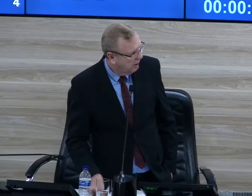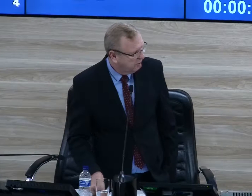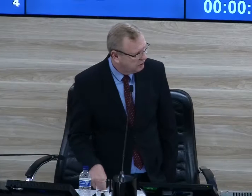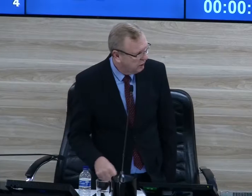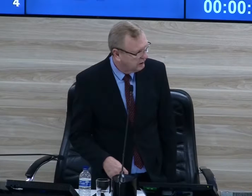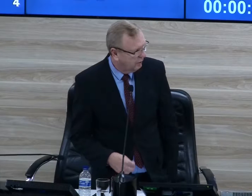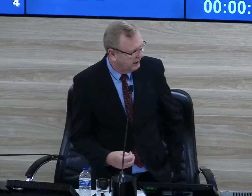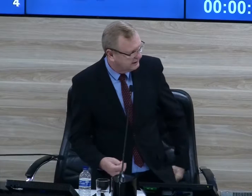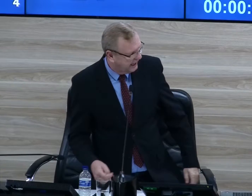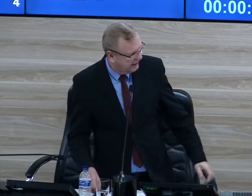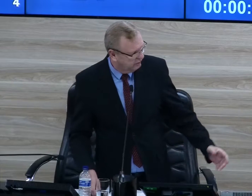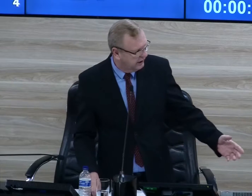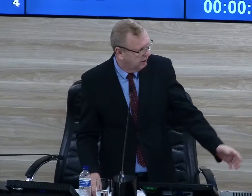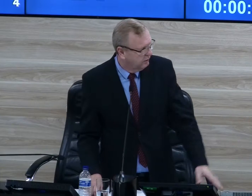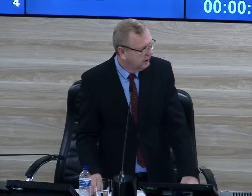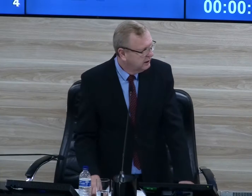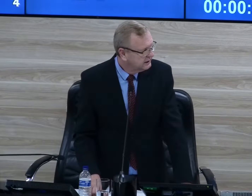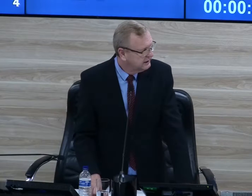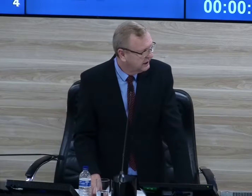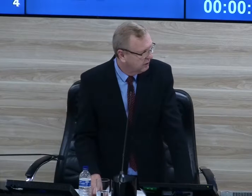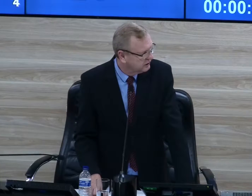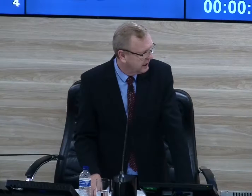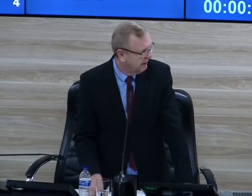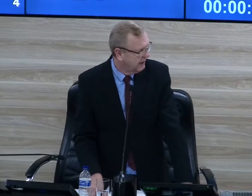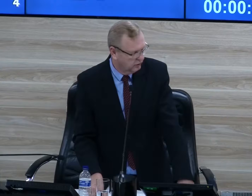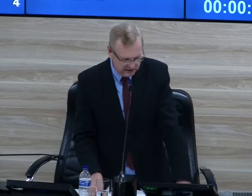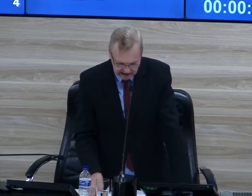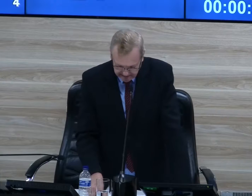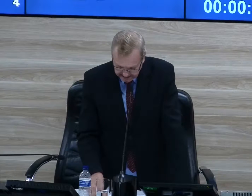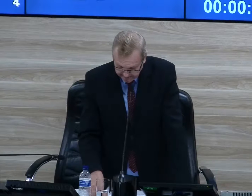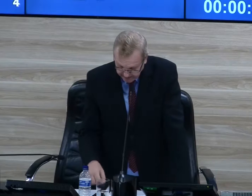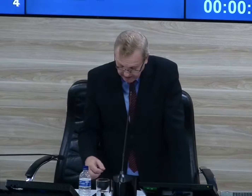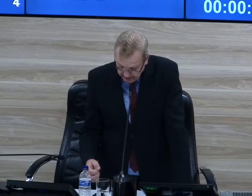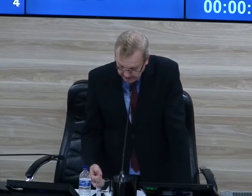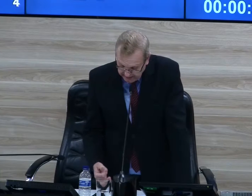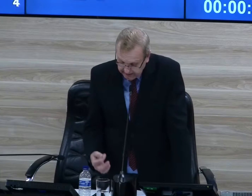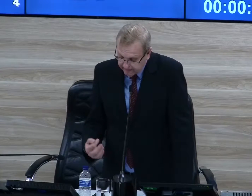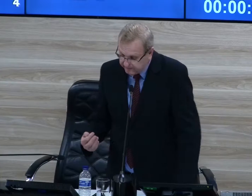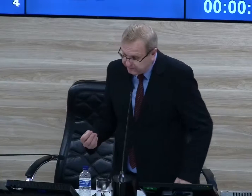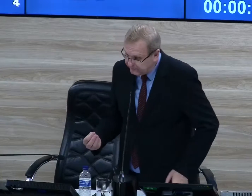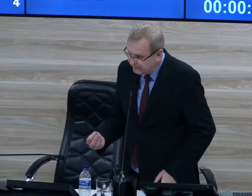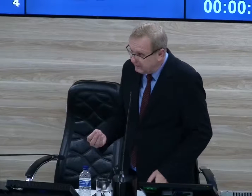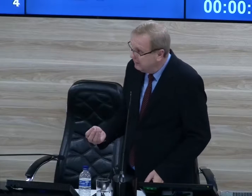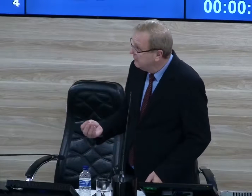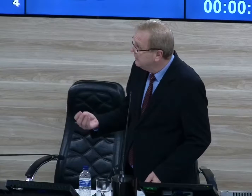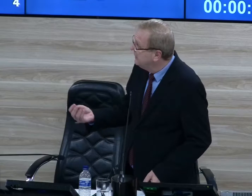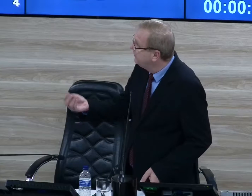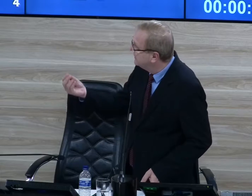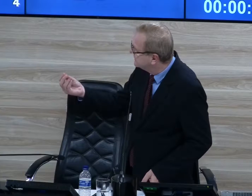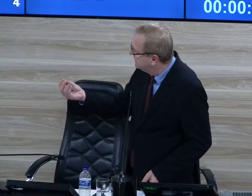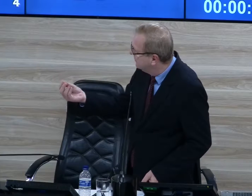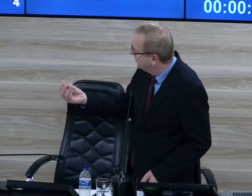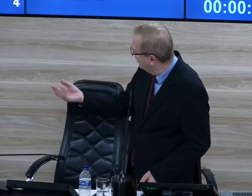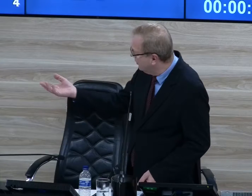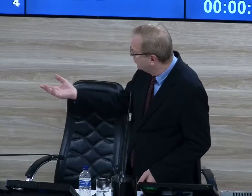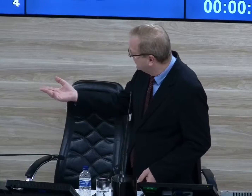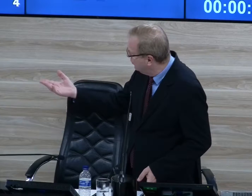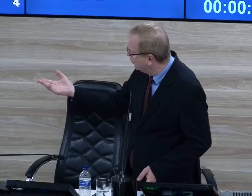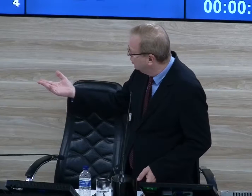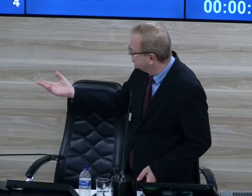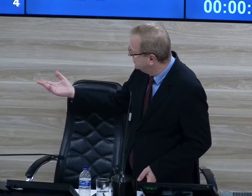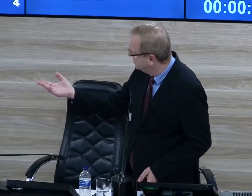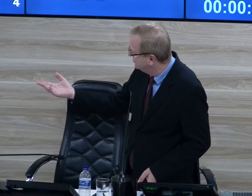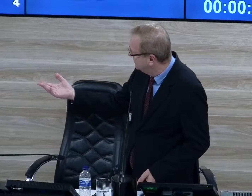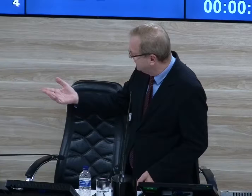do pessoal da USTL, União Sindical dos Trabalhadores de Limeira, em investir. Então, tem